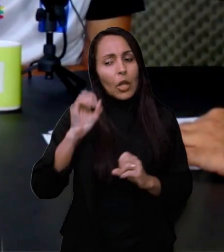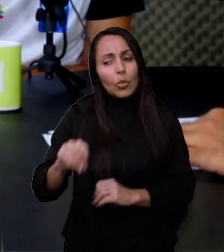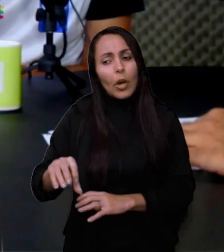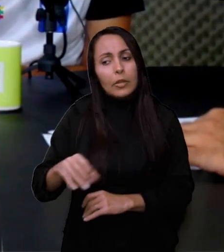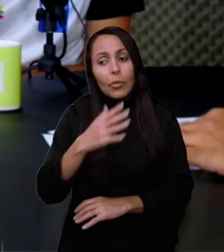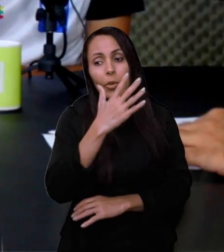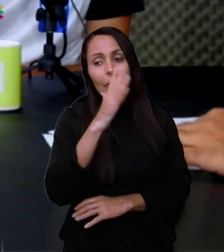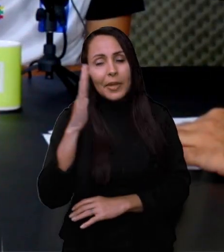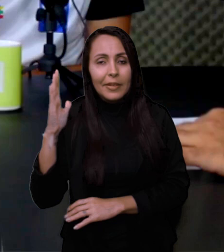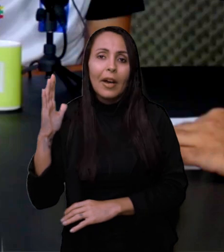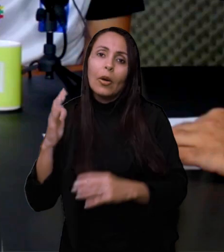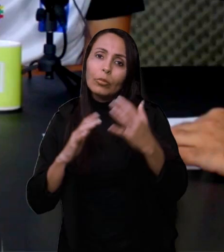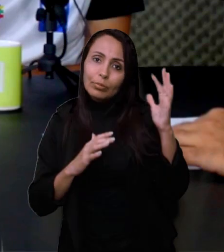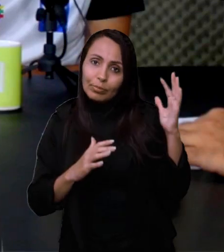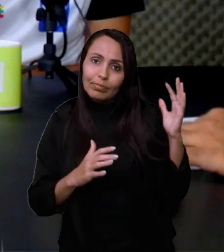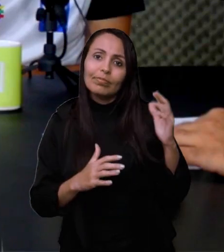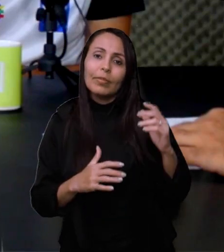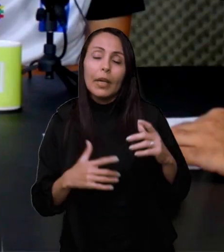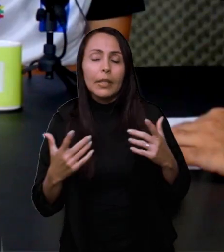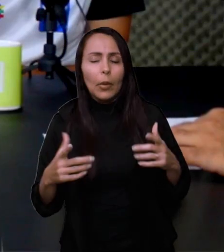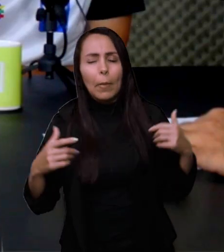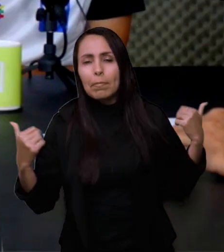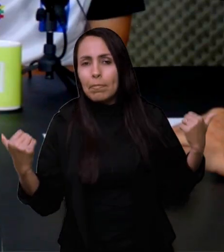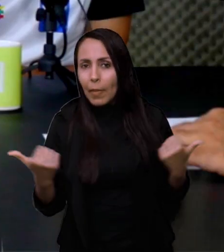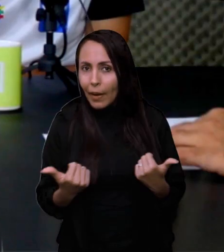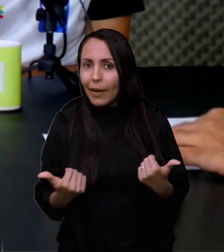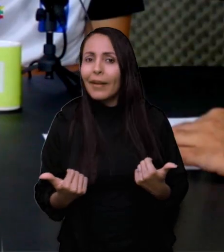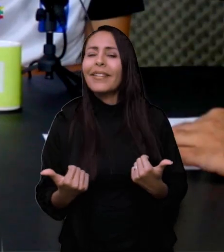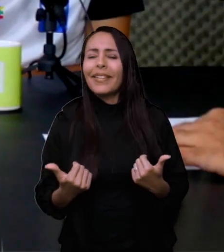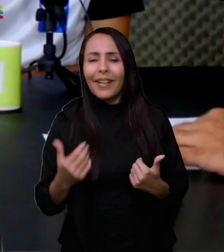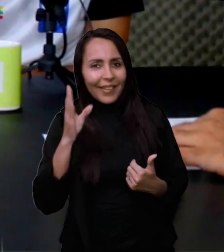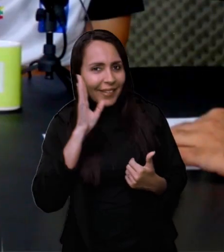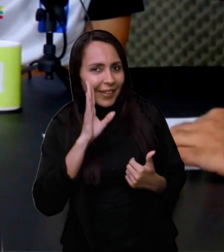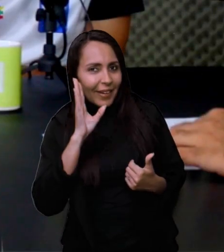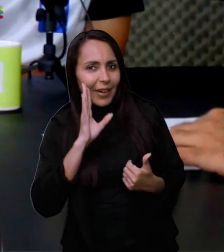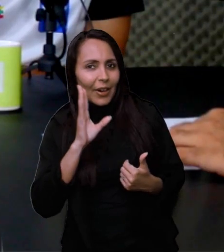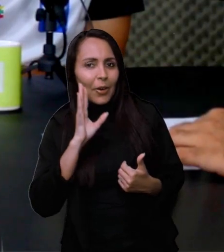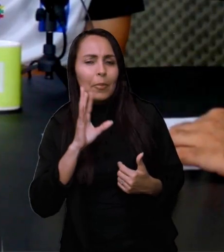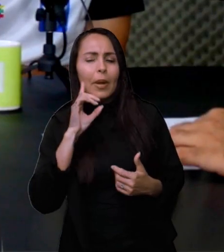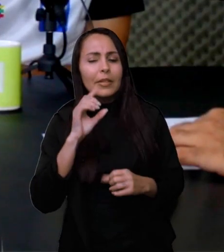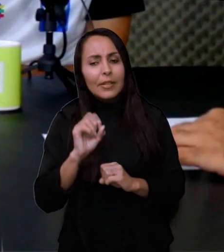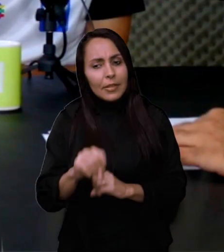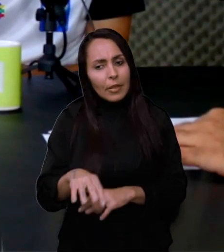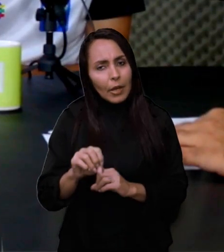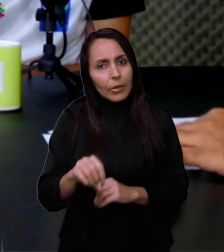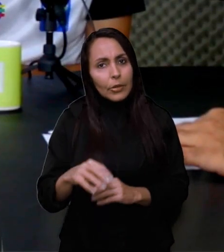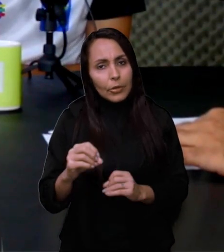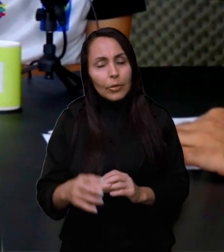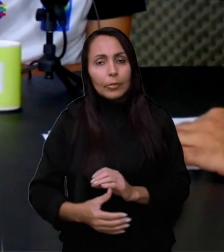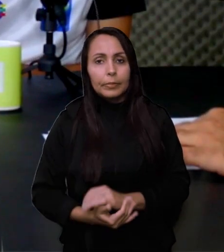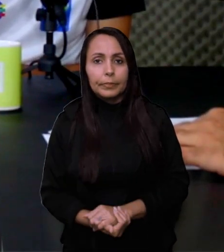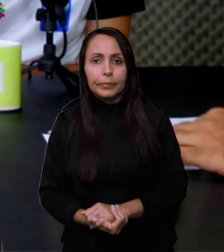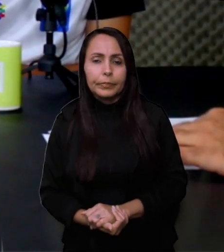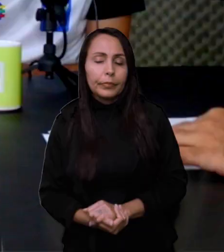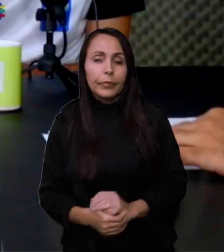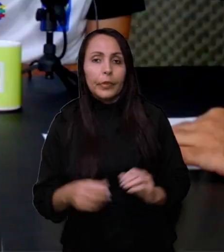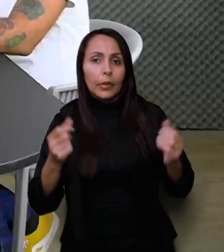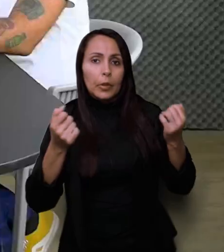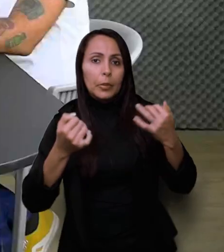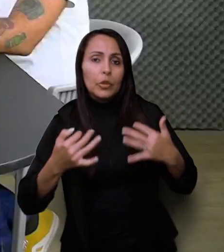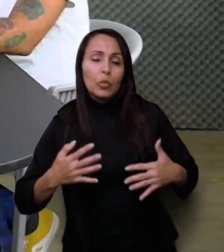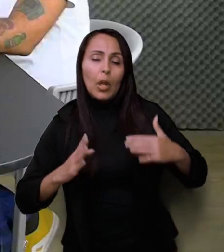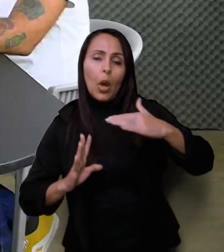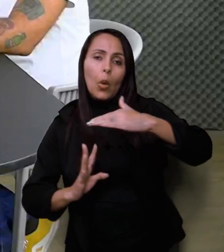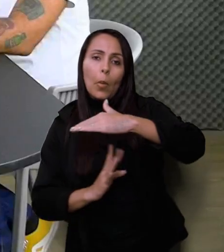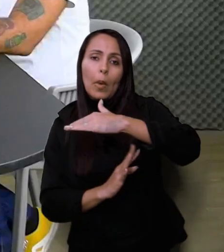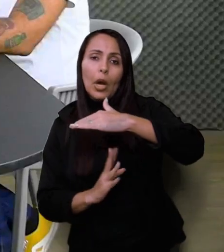ambiental mesmo, sabe? Então, é muito bacana. É um desenho muito legal pra ensinar isso, sabe? Claro, e me explica, o Plâncton